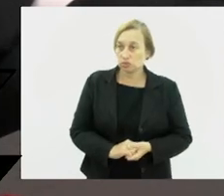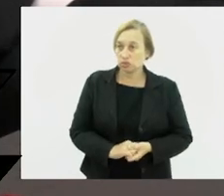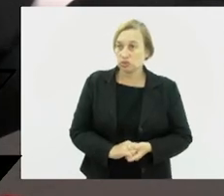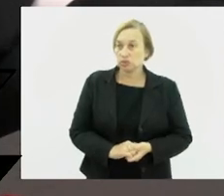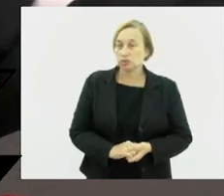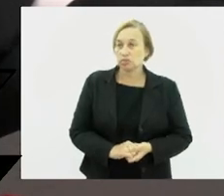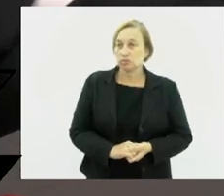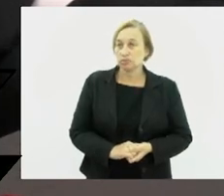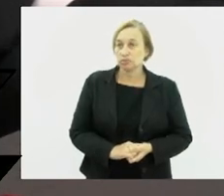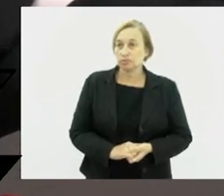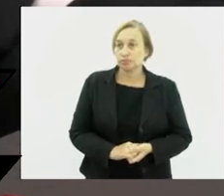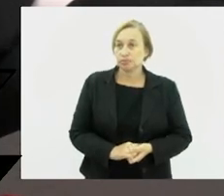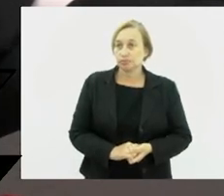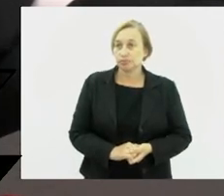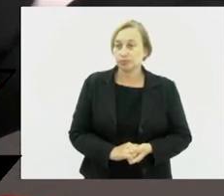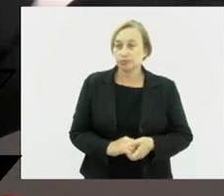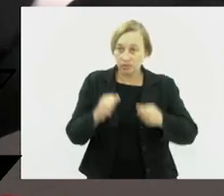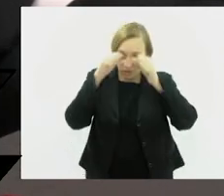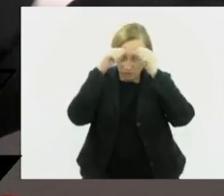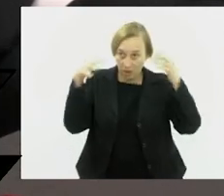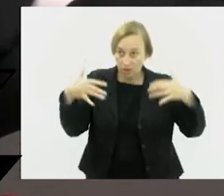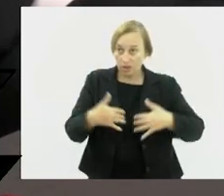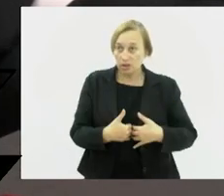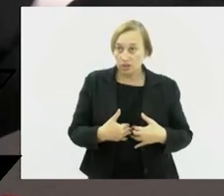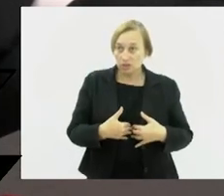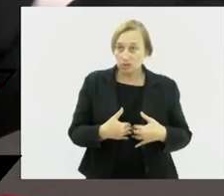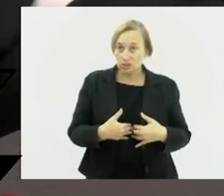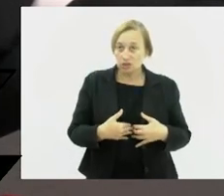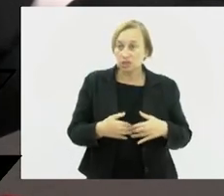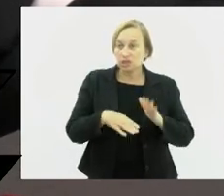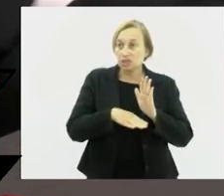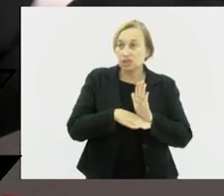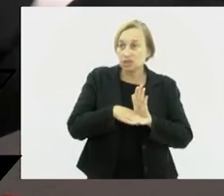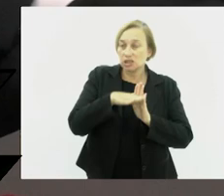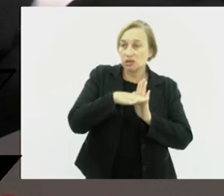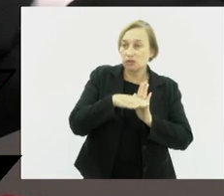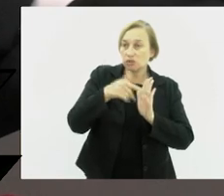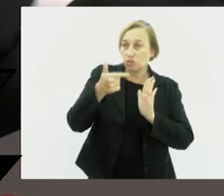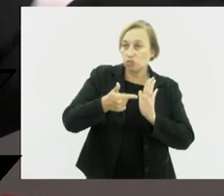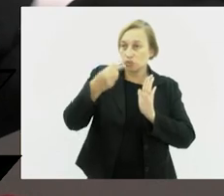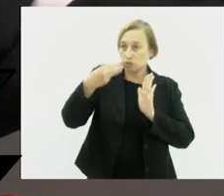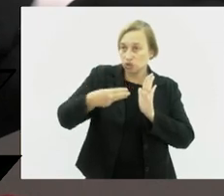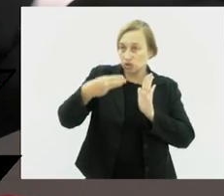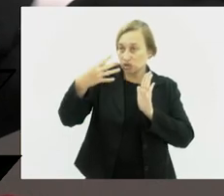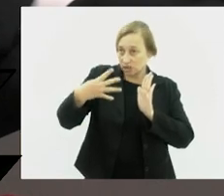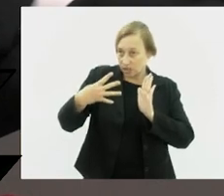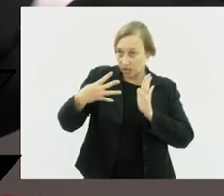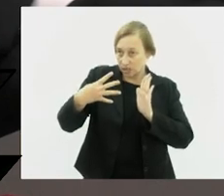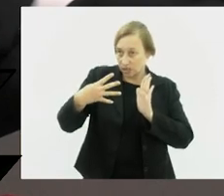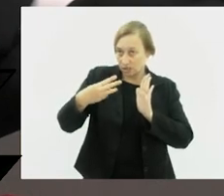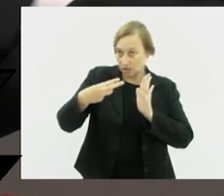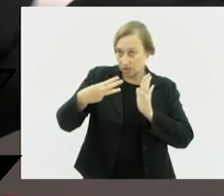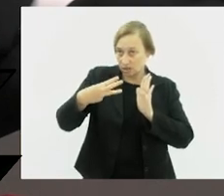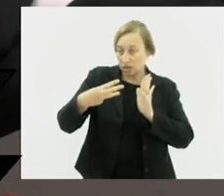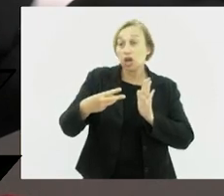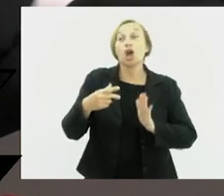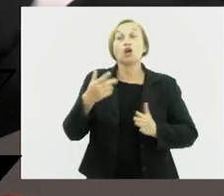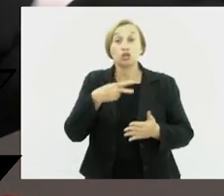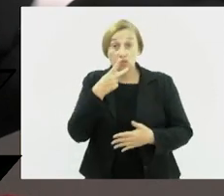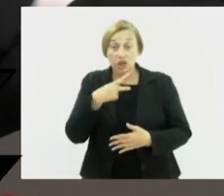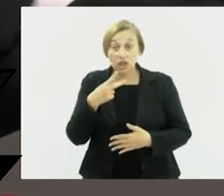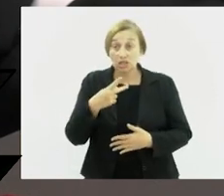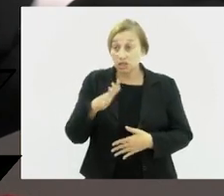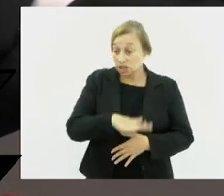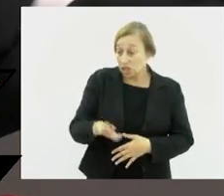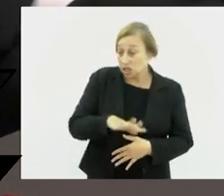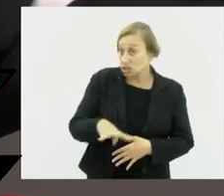são autistas, nível suporte 2 e 3, que eles sabem o que fazer ou não fazer. Eu estou falando de crianças de 4 anos que eles chegam para mim e